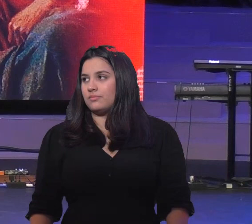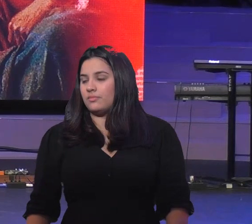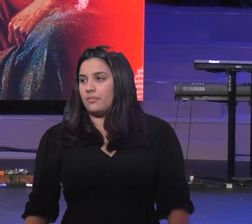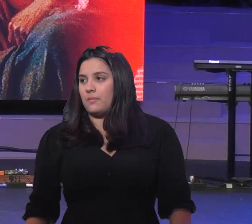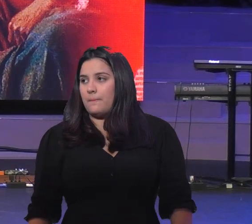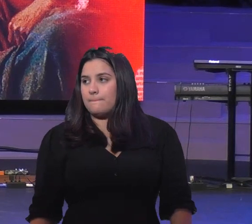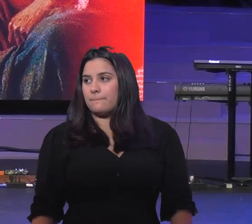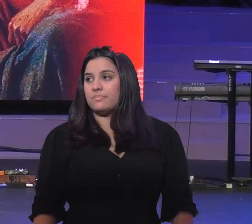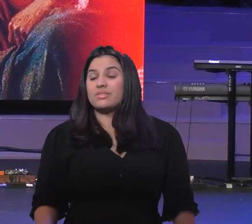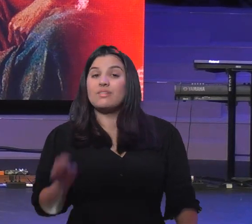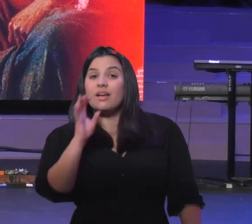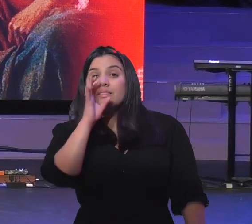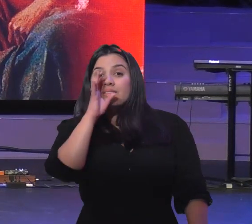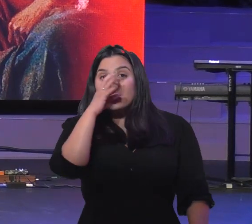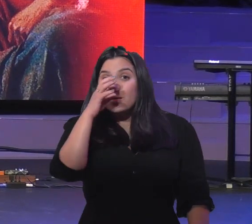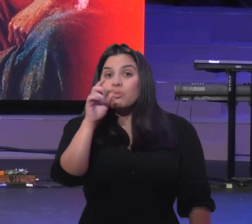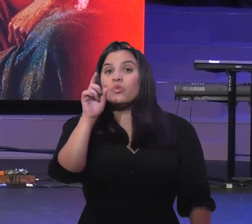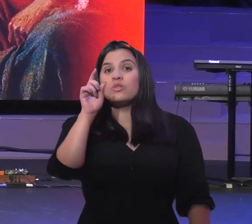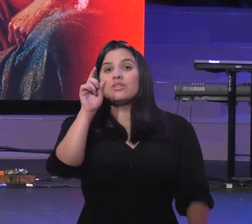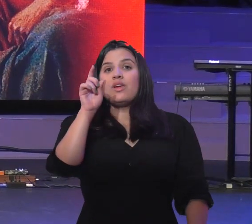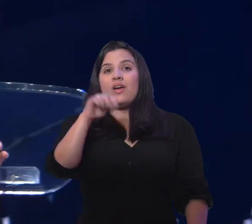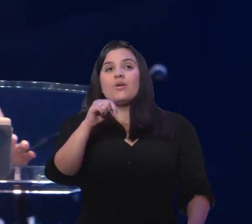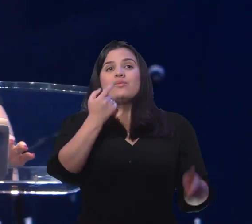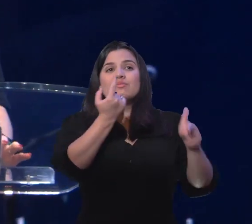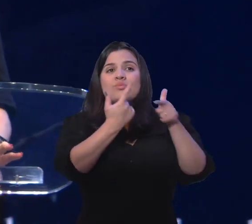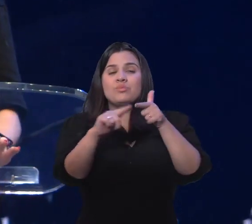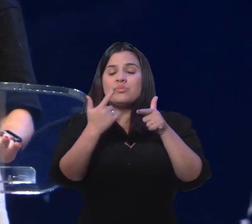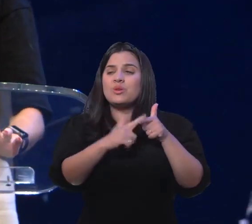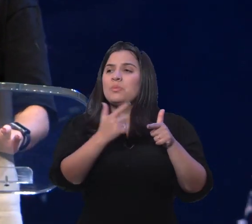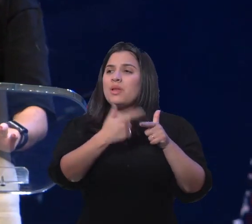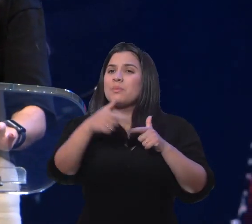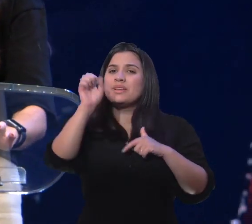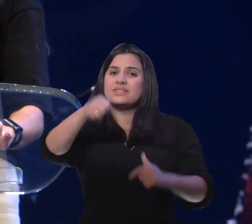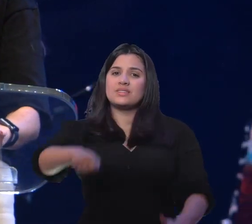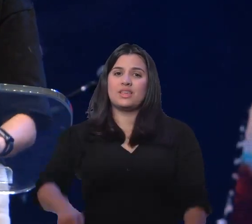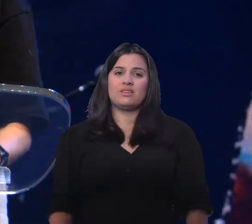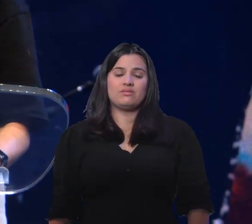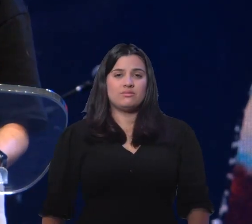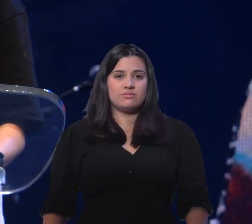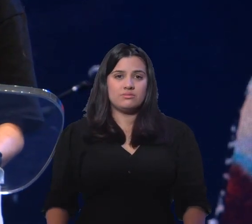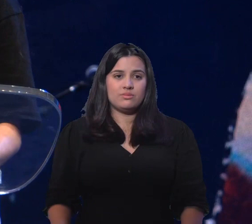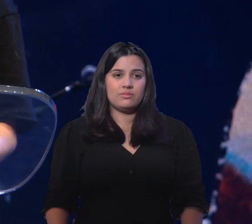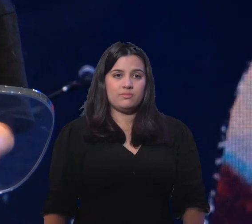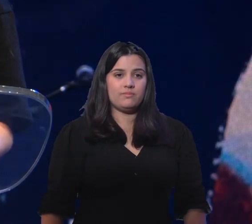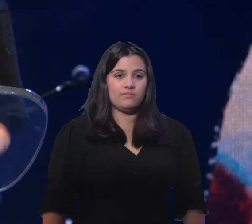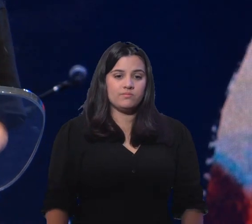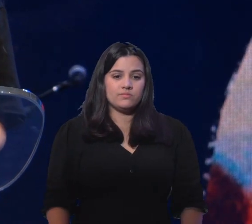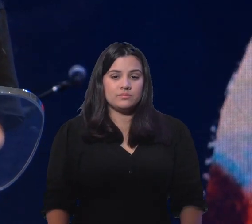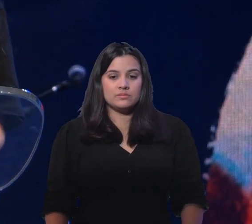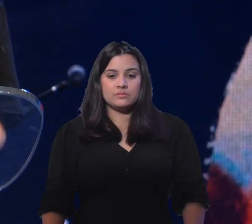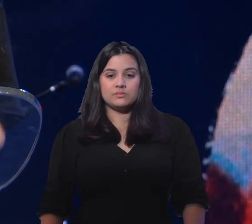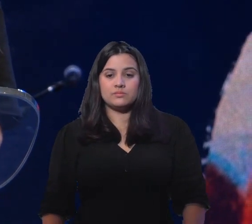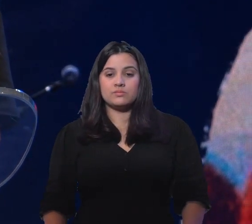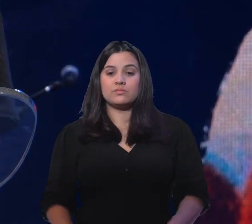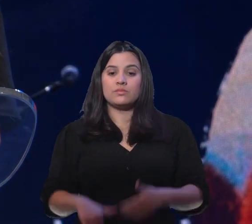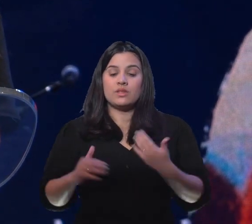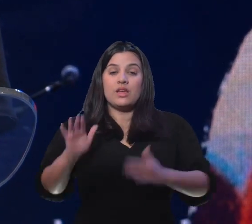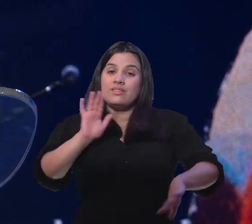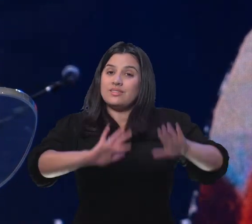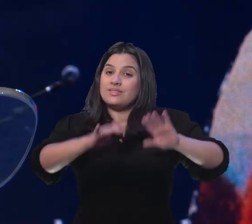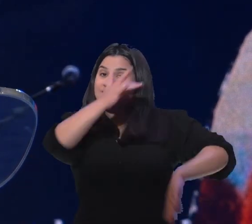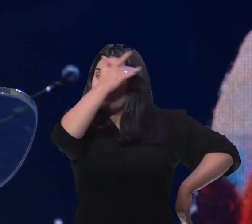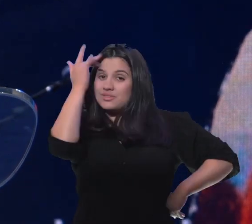A rebeldia é uma grande fortaleza que nos impede de viver a vontade de Deus. E muitas pessoas